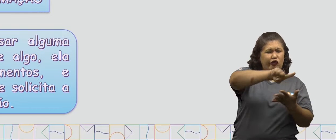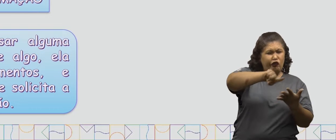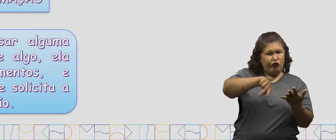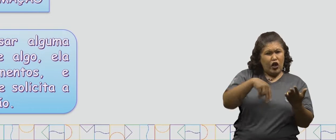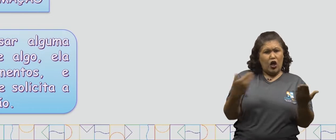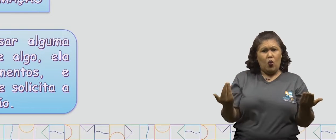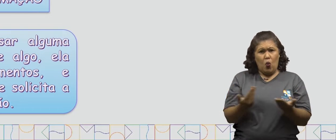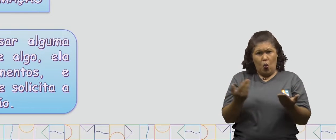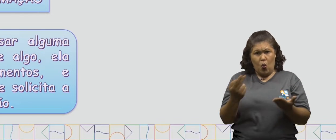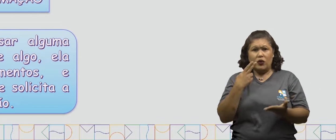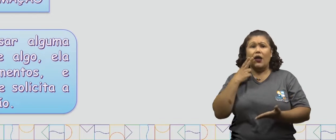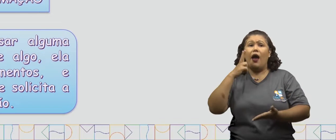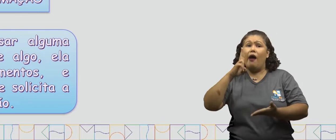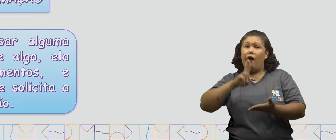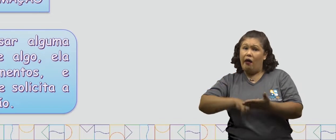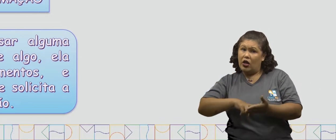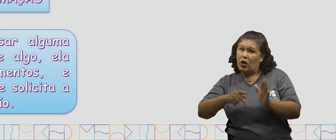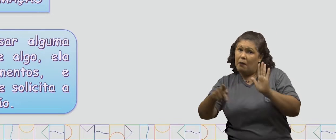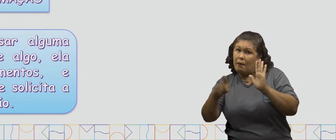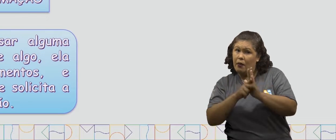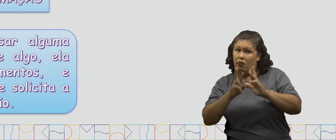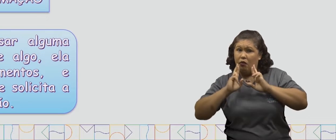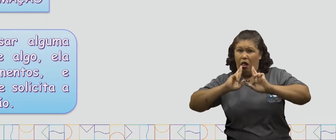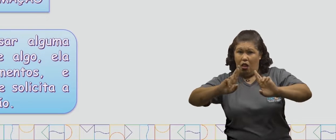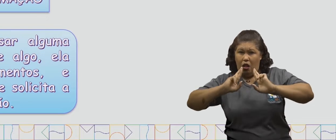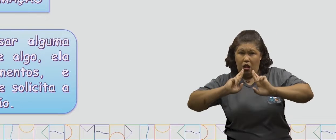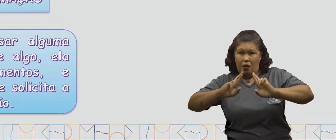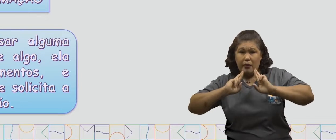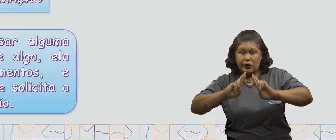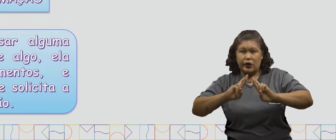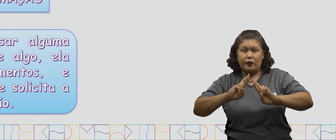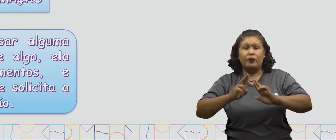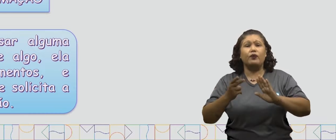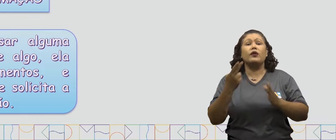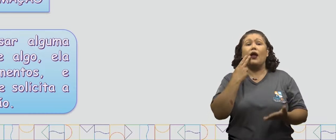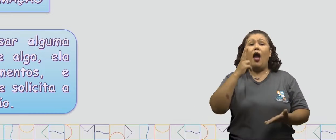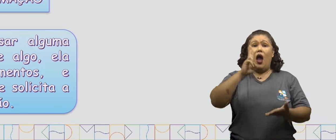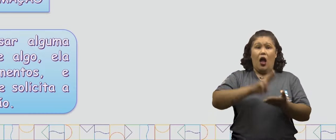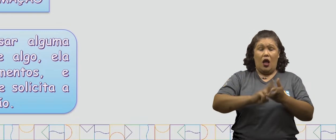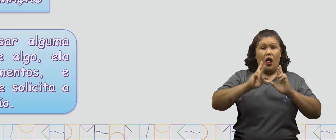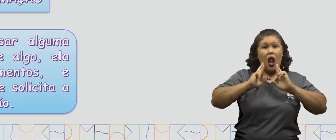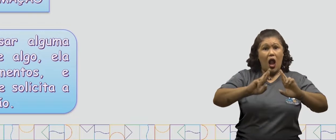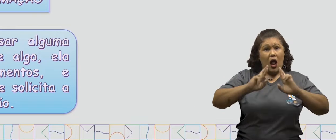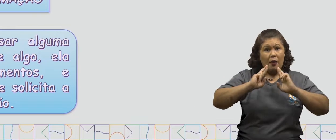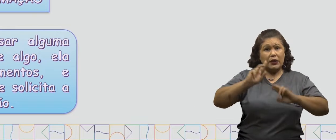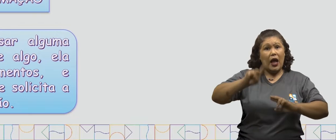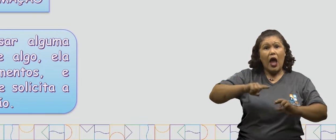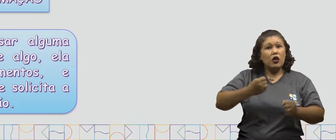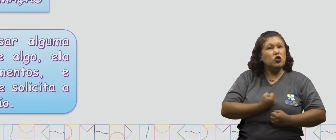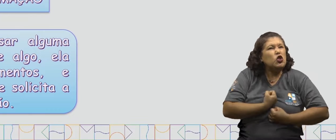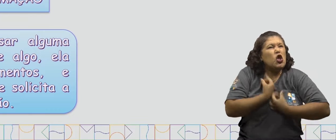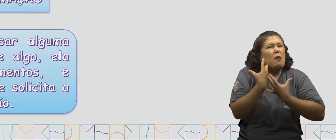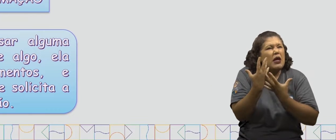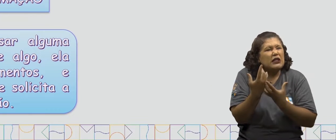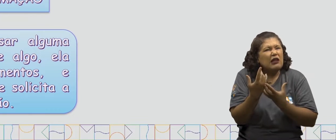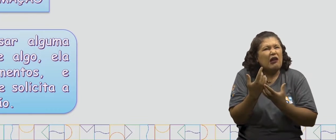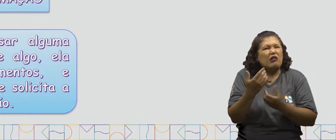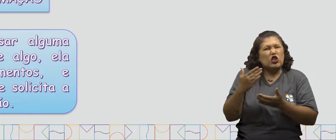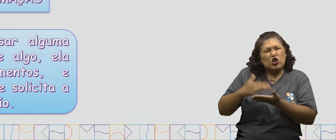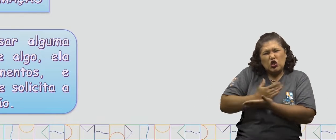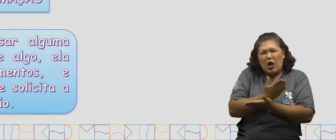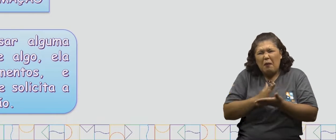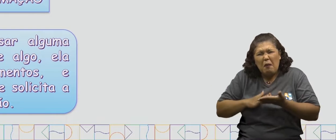a que produziremos hoje é uma carta de reclamação. A carta de reclamação é usada para expressar